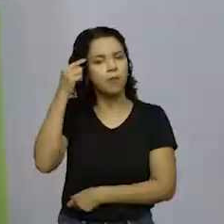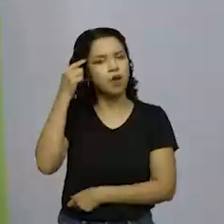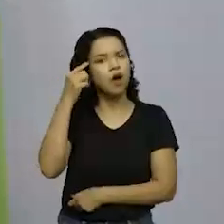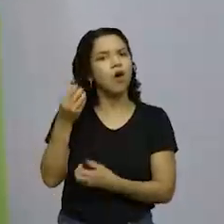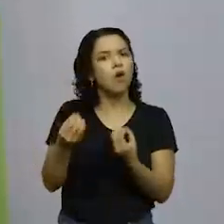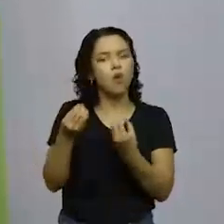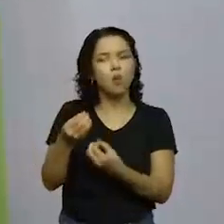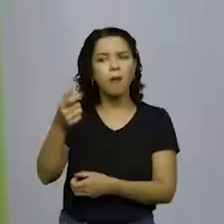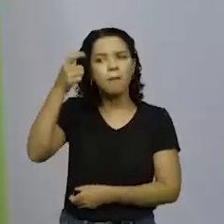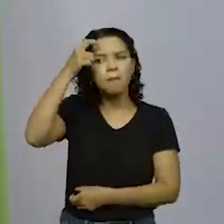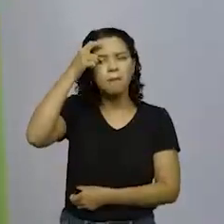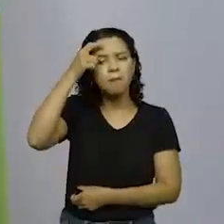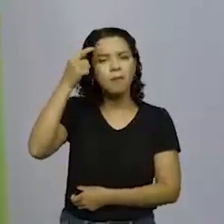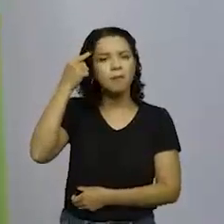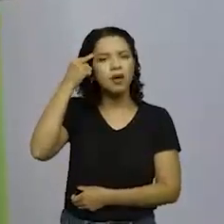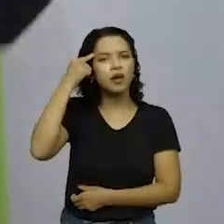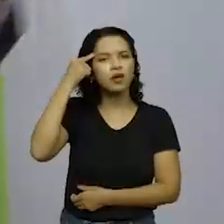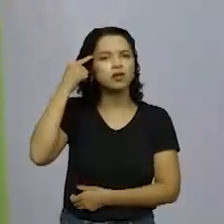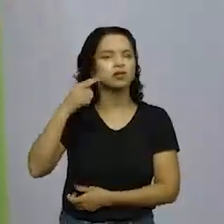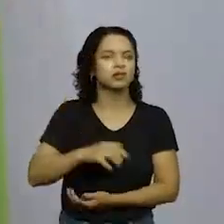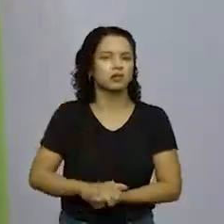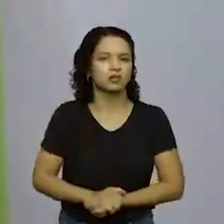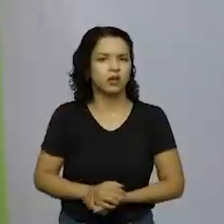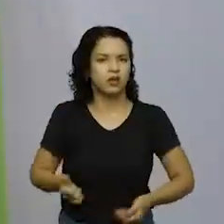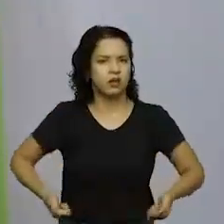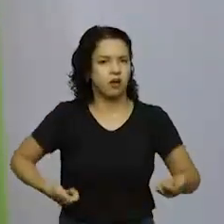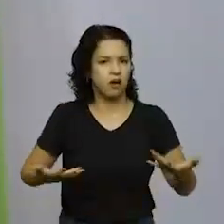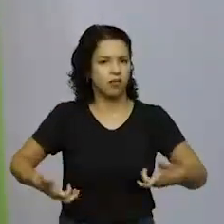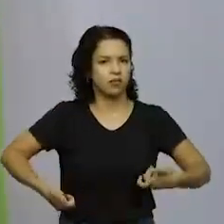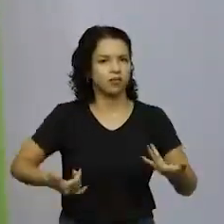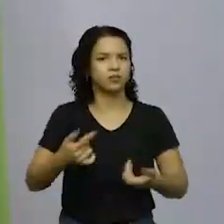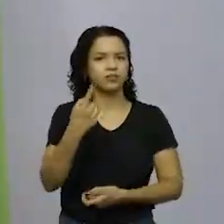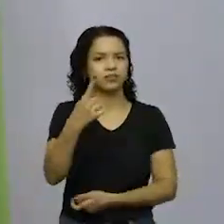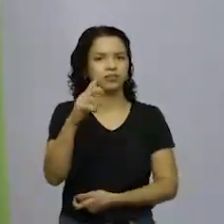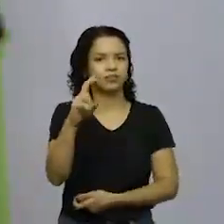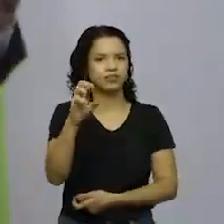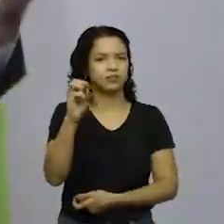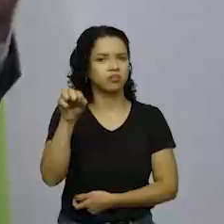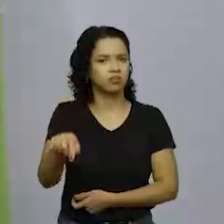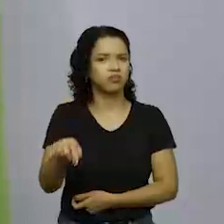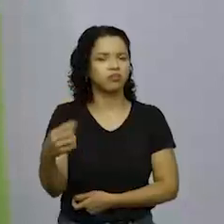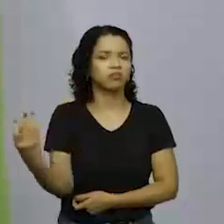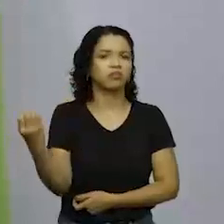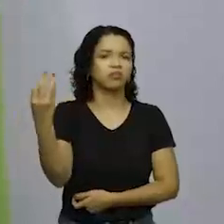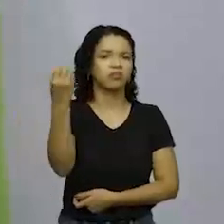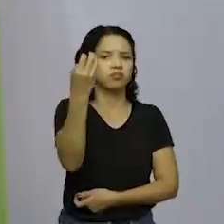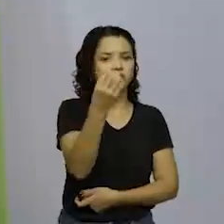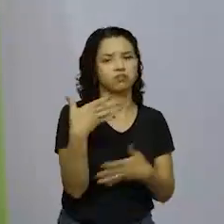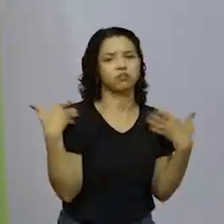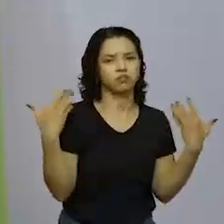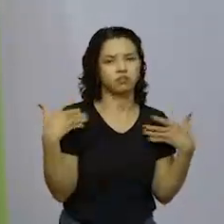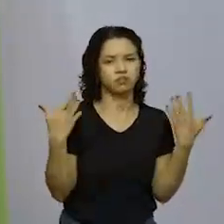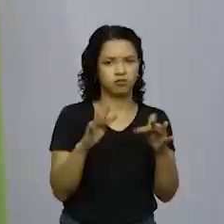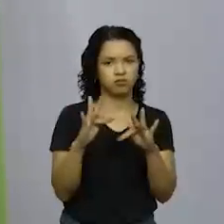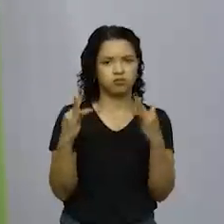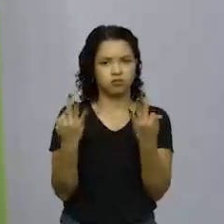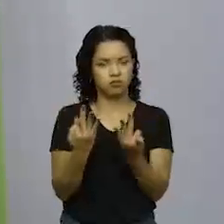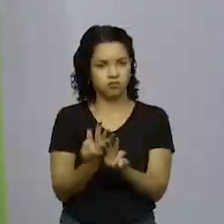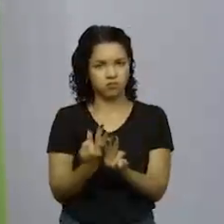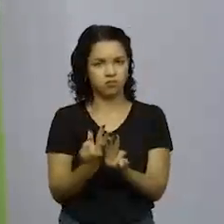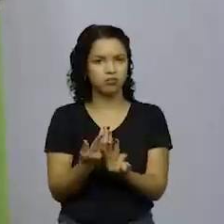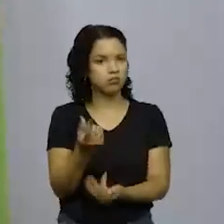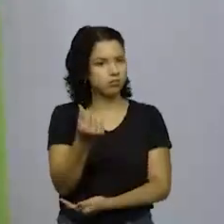se auto-justifica para gastar 150 mil para ir passear com a família. Do